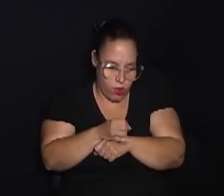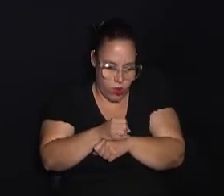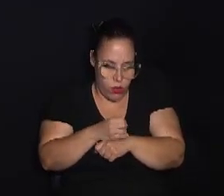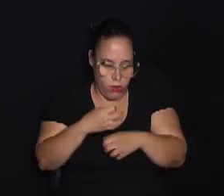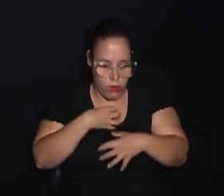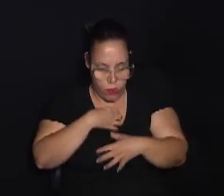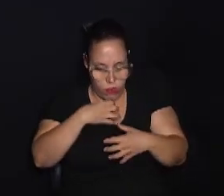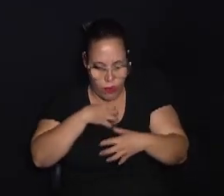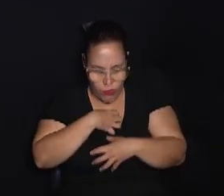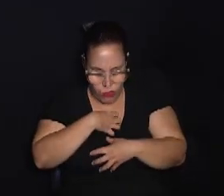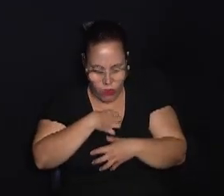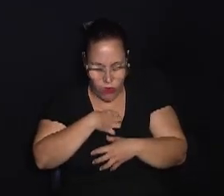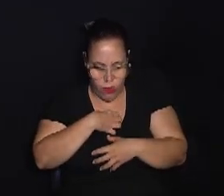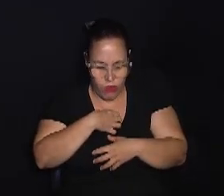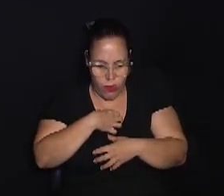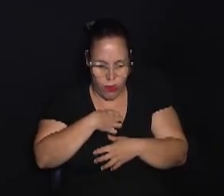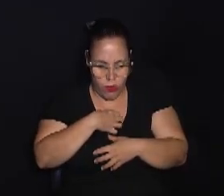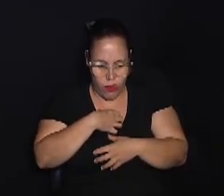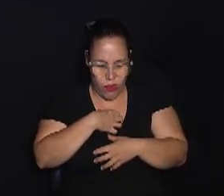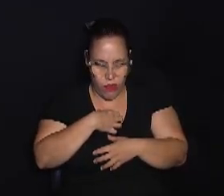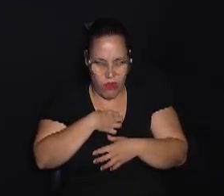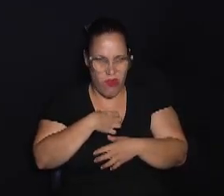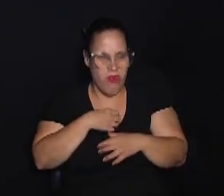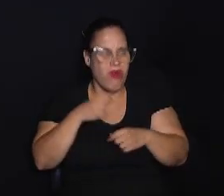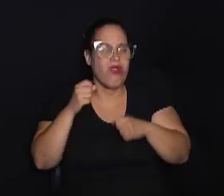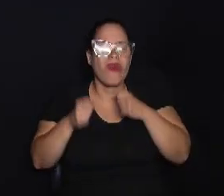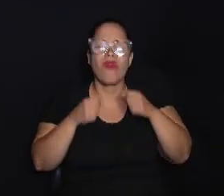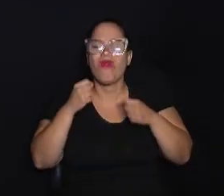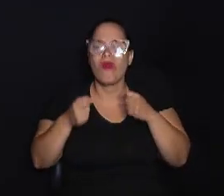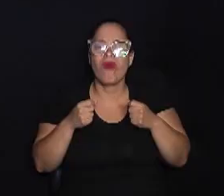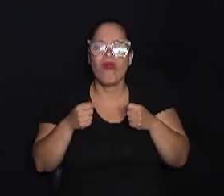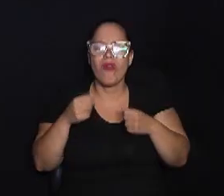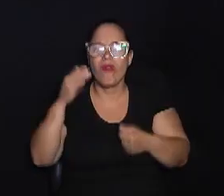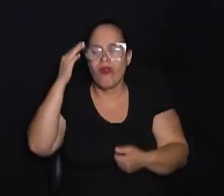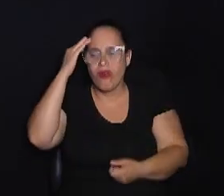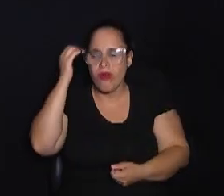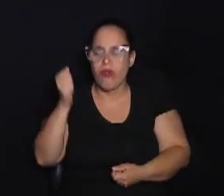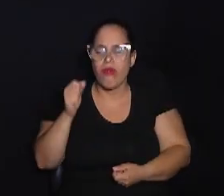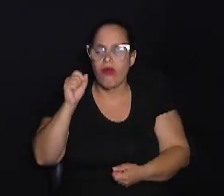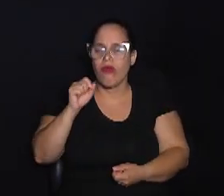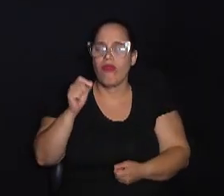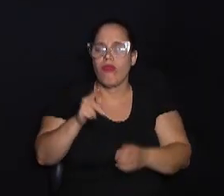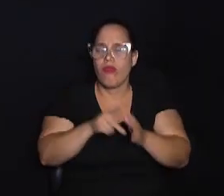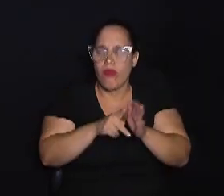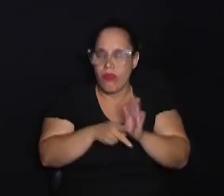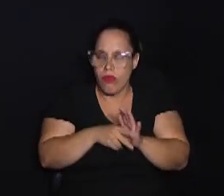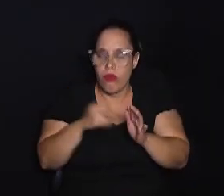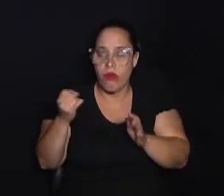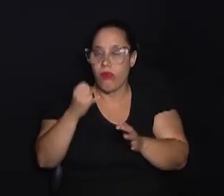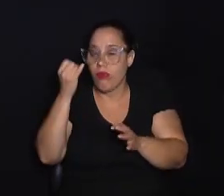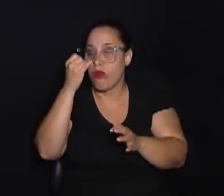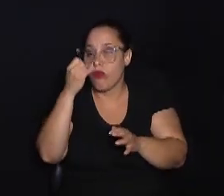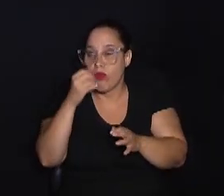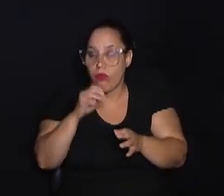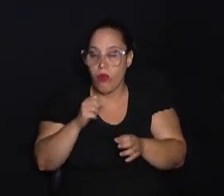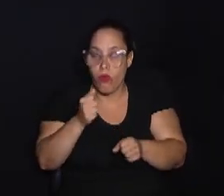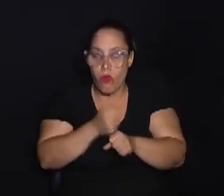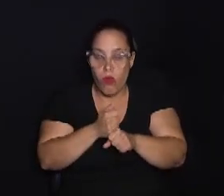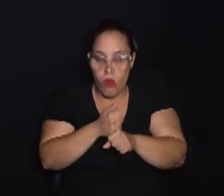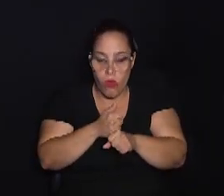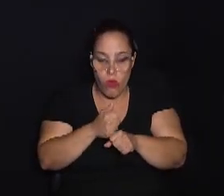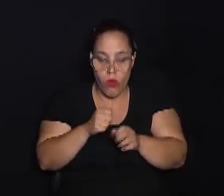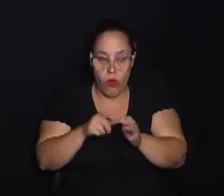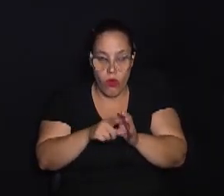sensibilização dos profissionais. E aí a gente entendeu que ia ser um projeto importante, né, de formação, de